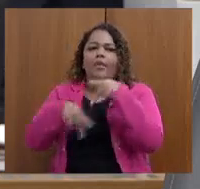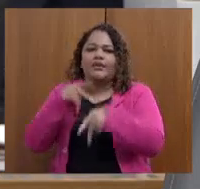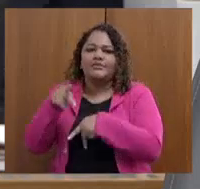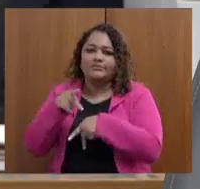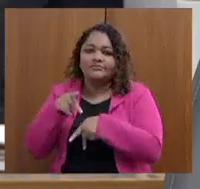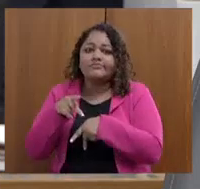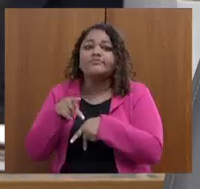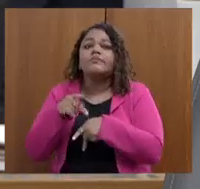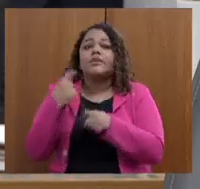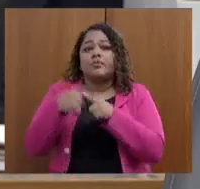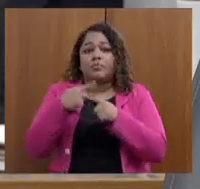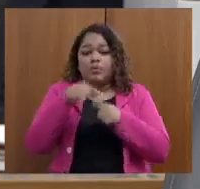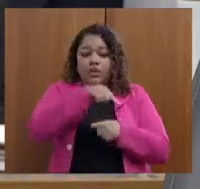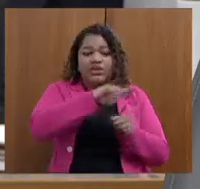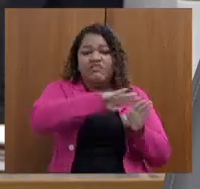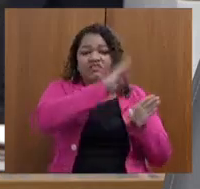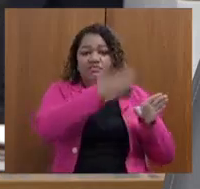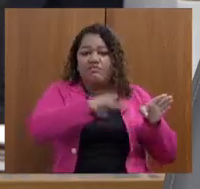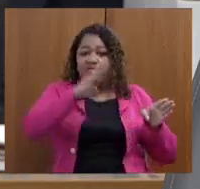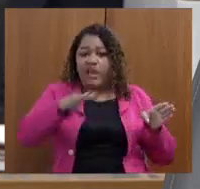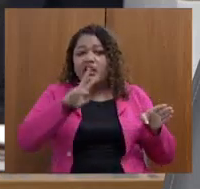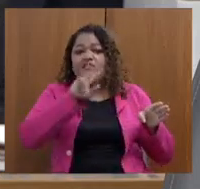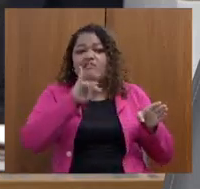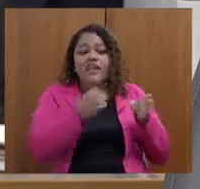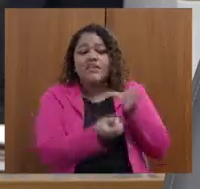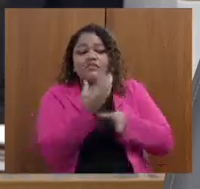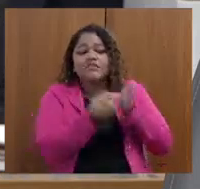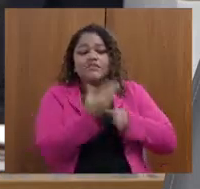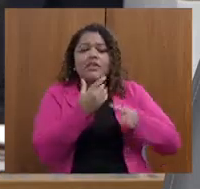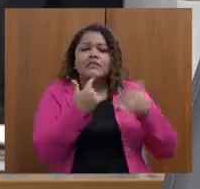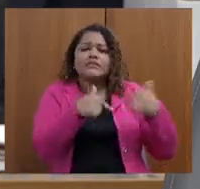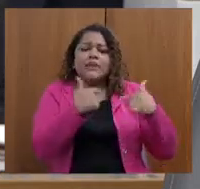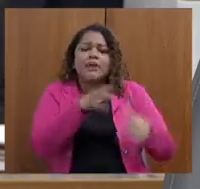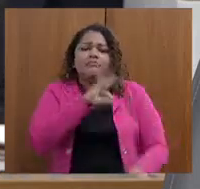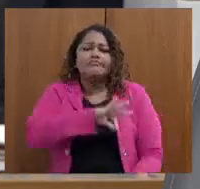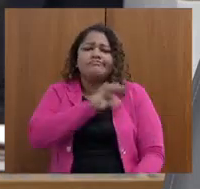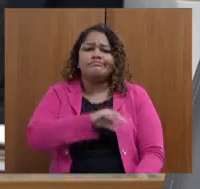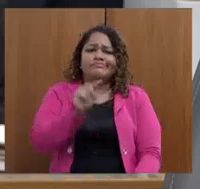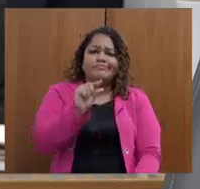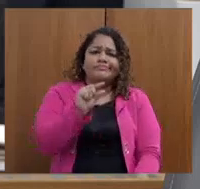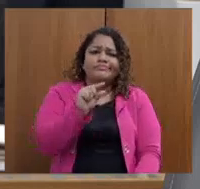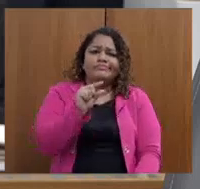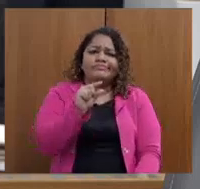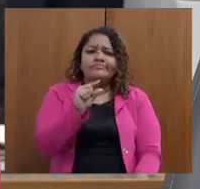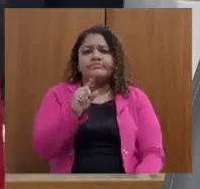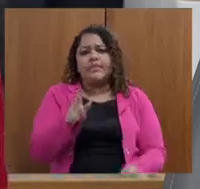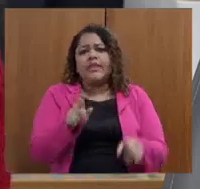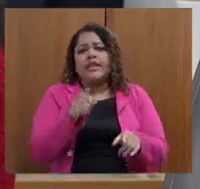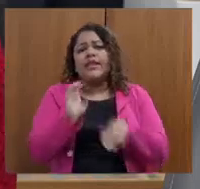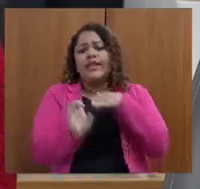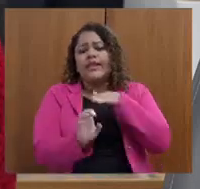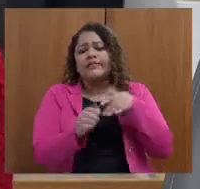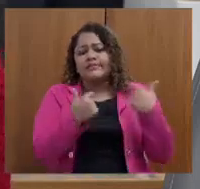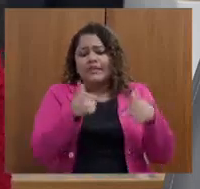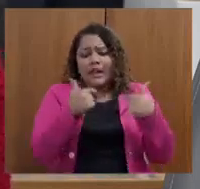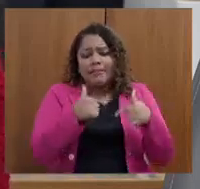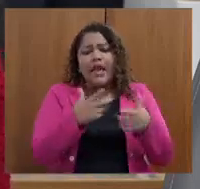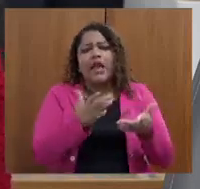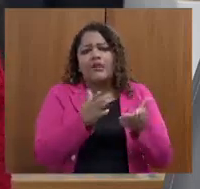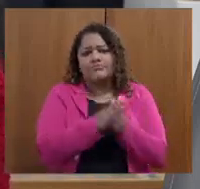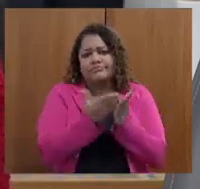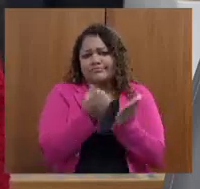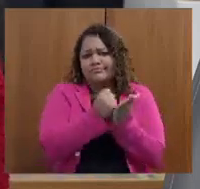empregos de baixa baixa salários empregos que são de não são